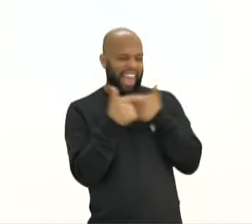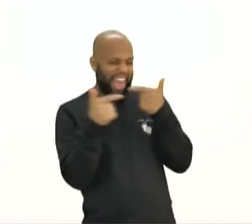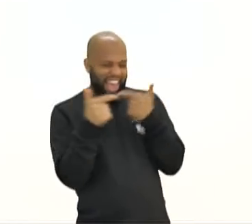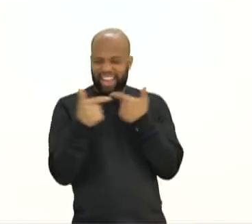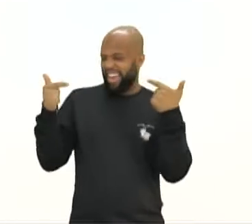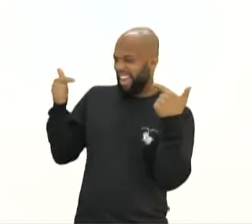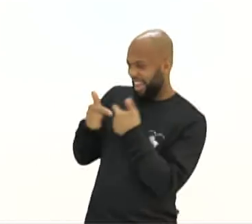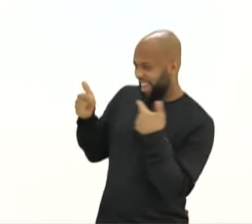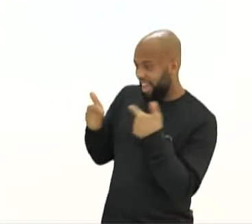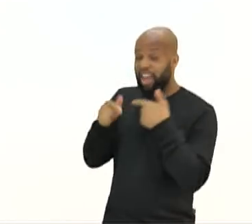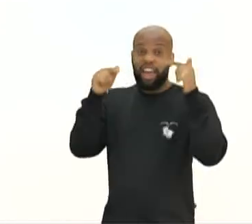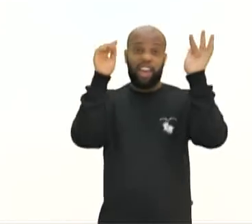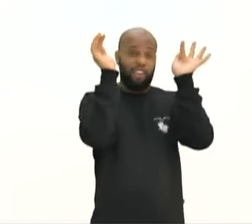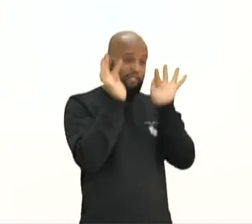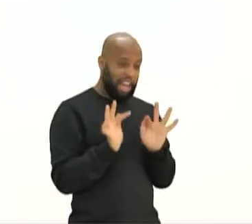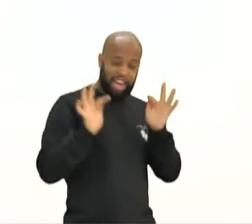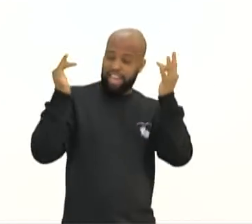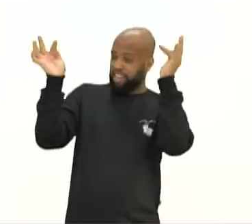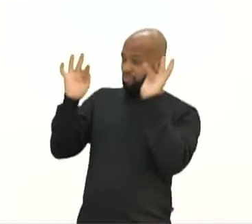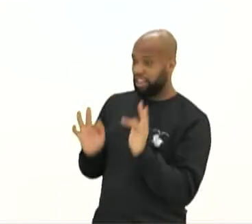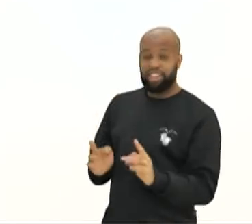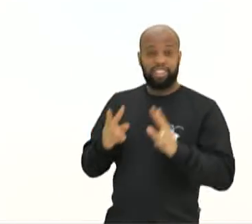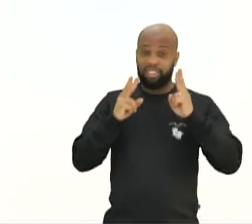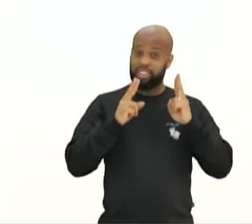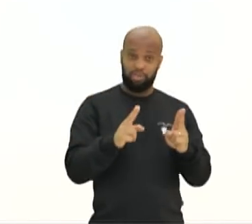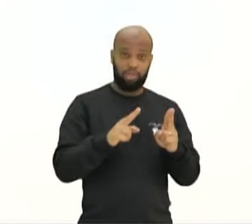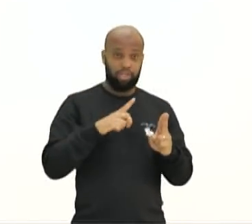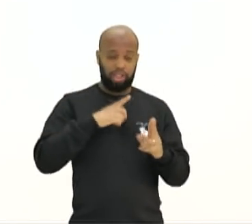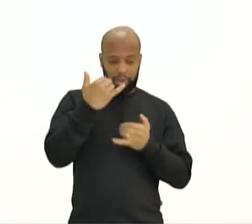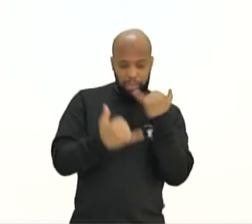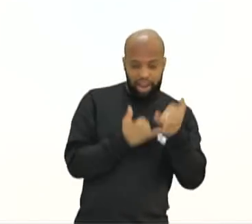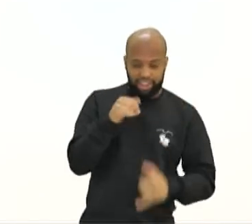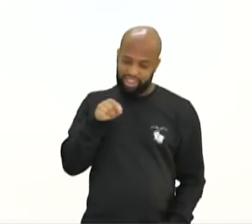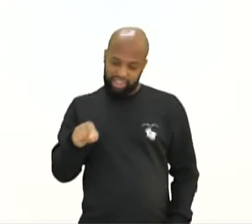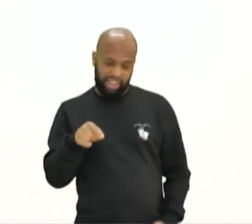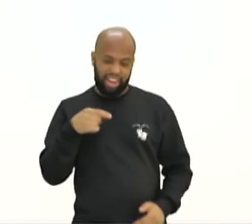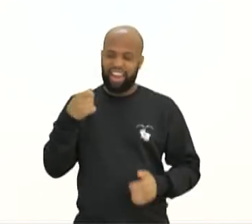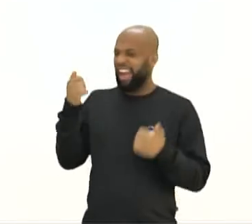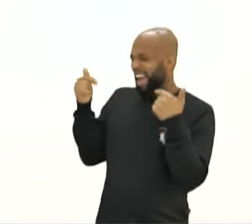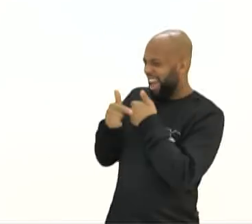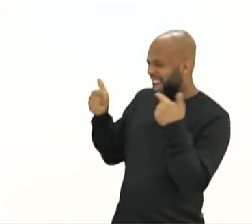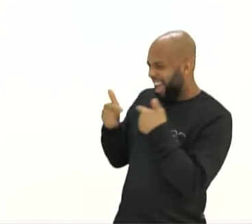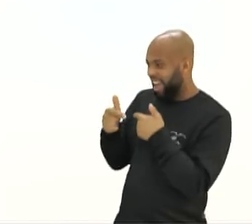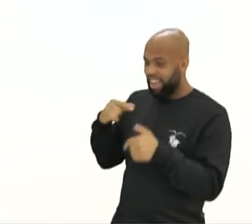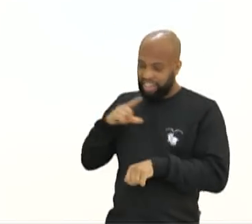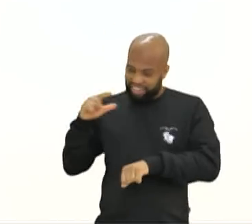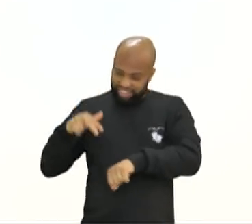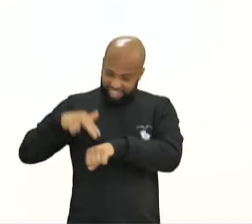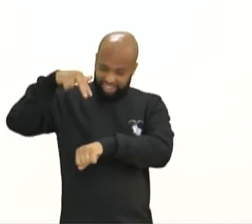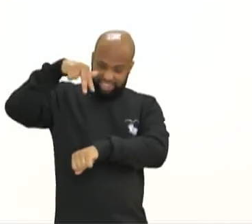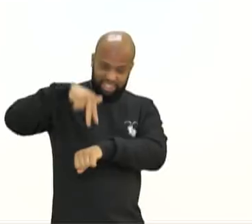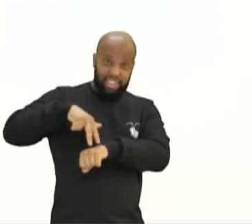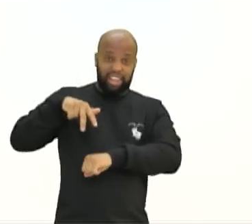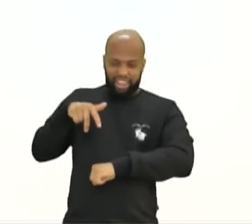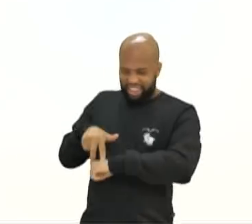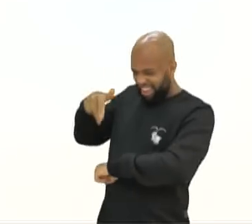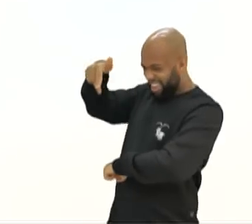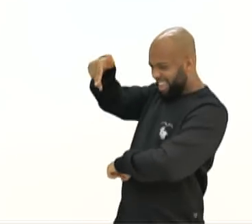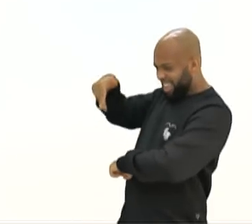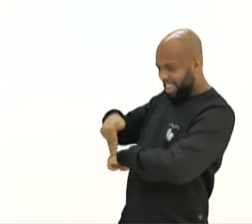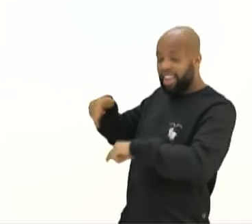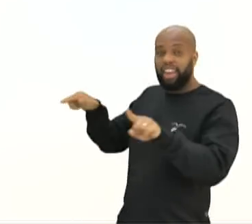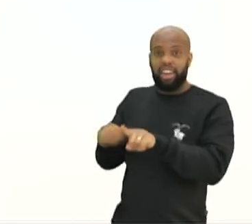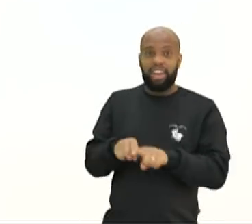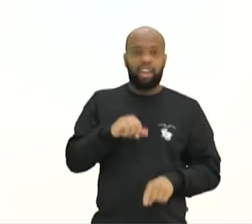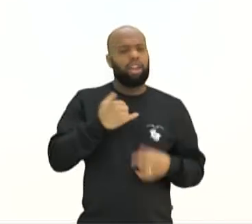depois. Felizes juntas, felizes iguais. A brincadeira de uma era a graça da outra. O salto de uma era o pulo da outra. E quando